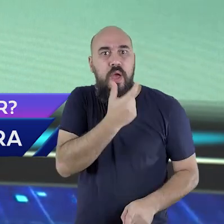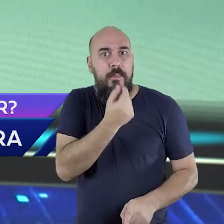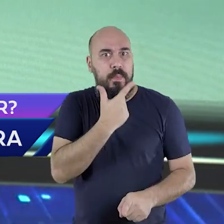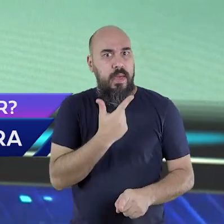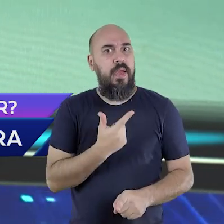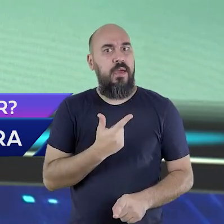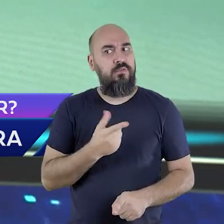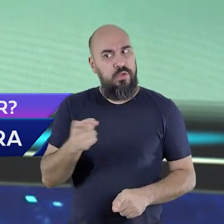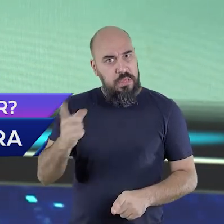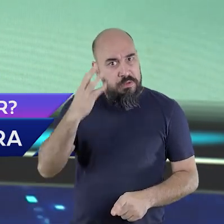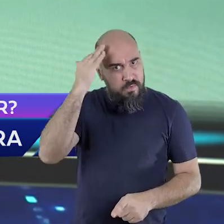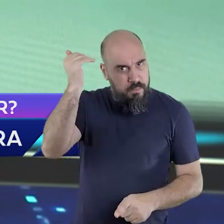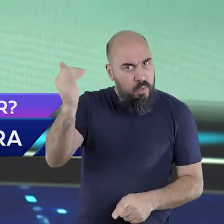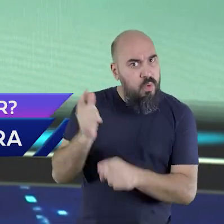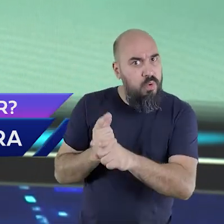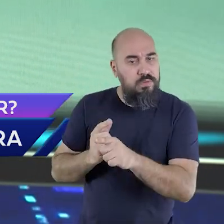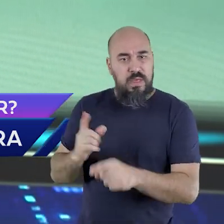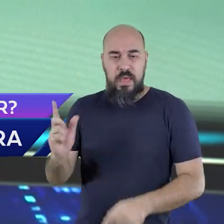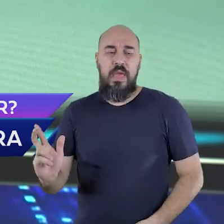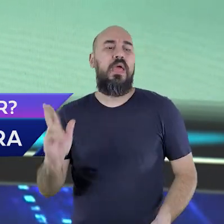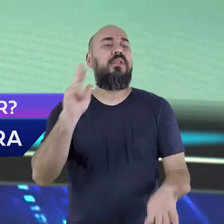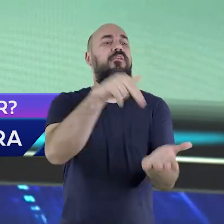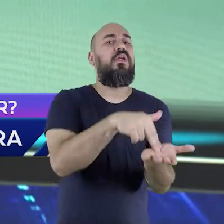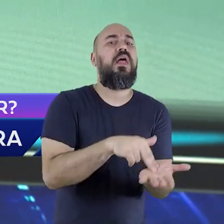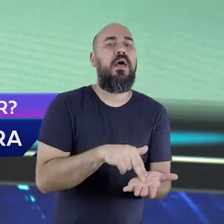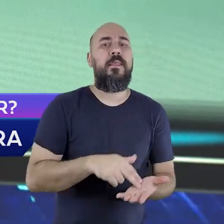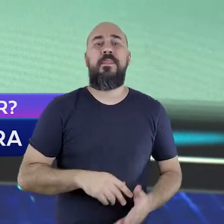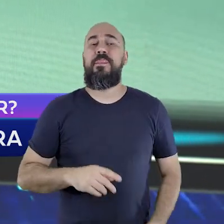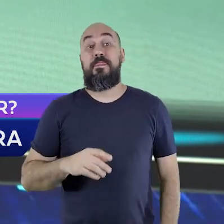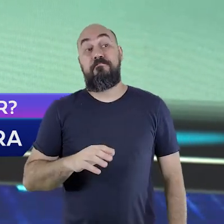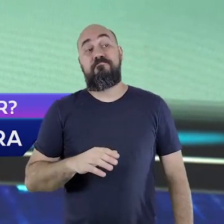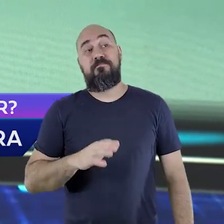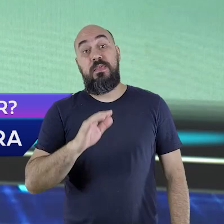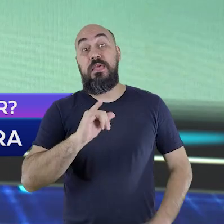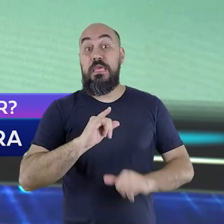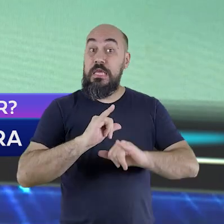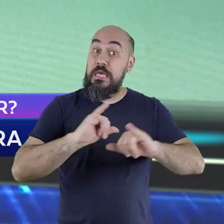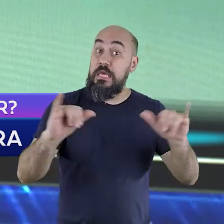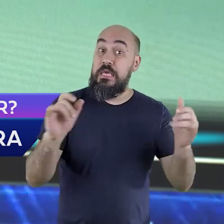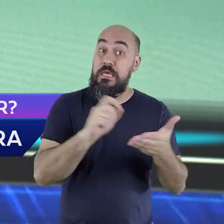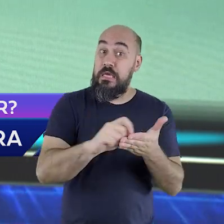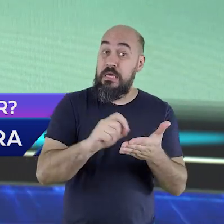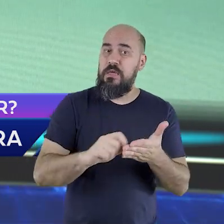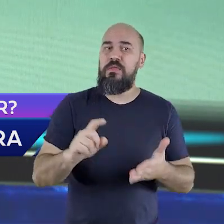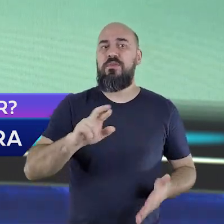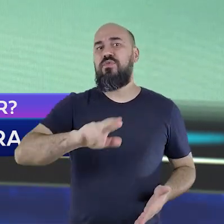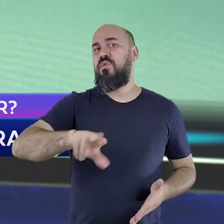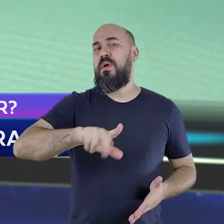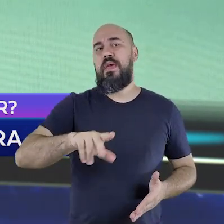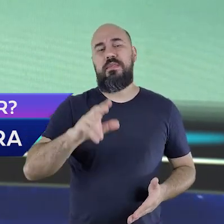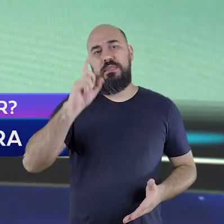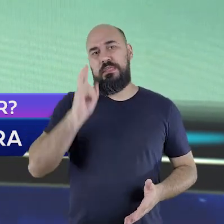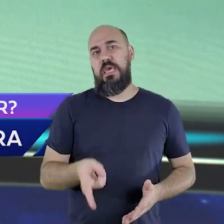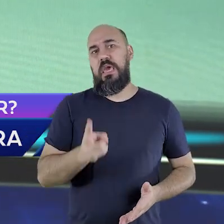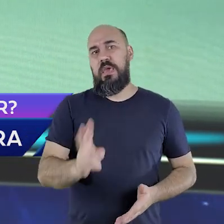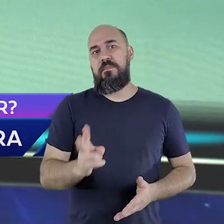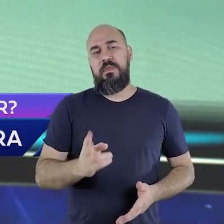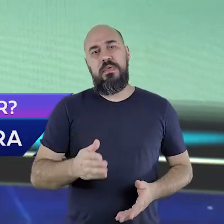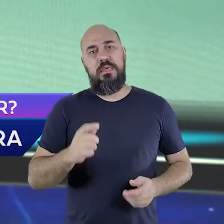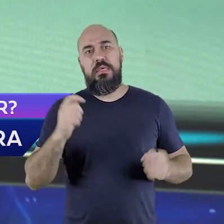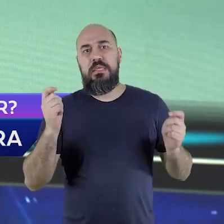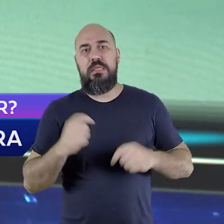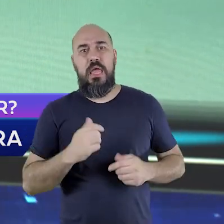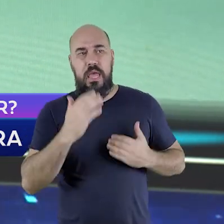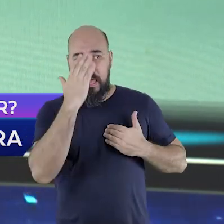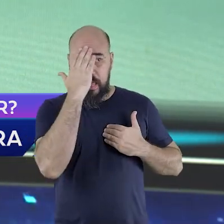Churchill deu uma declaração e disse assim: "Não é sempre que um homem tem a oportunidade de agradecer ao mesmo homem por